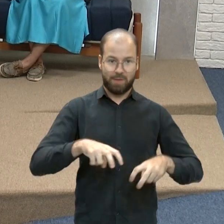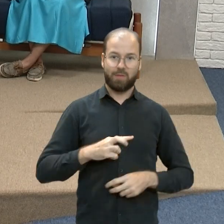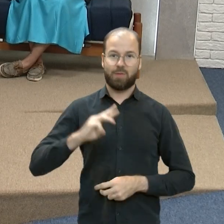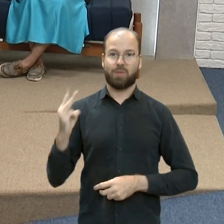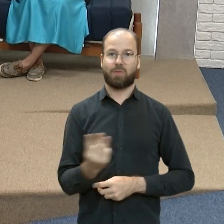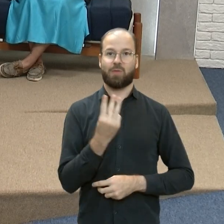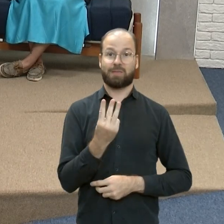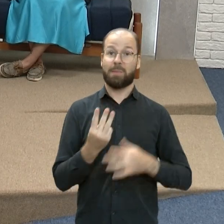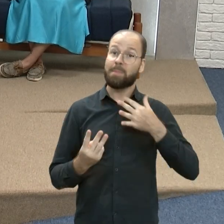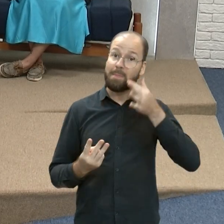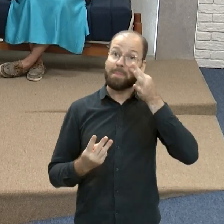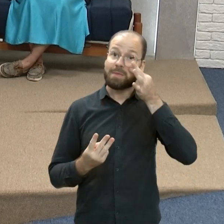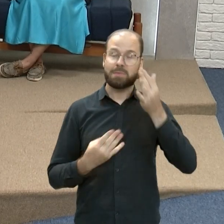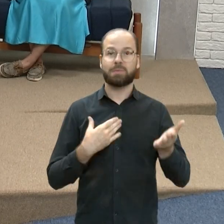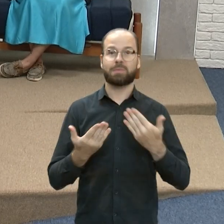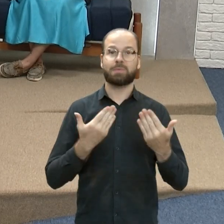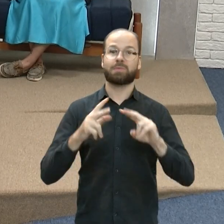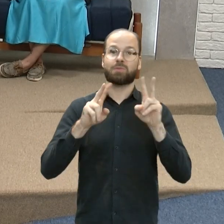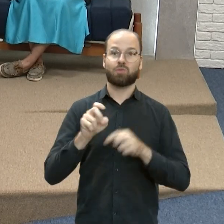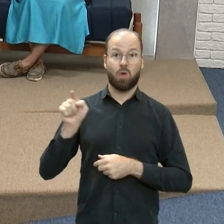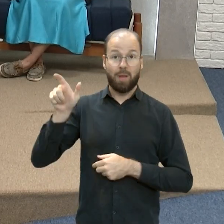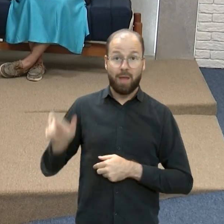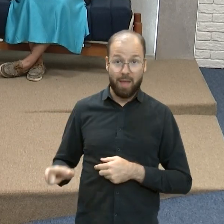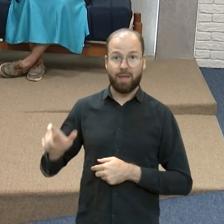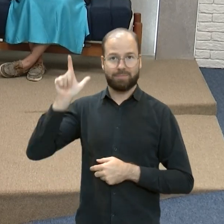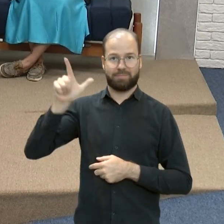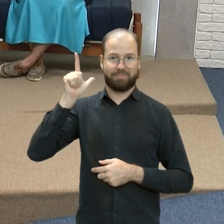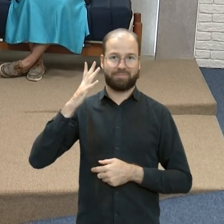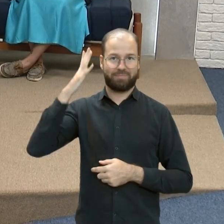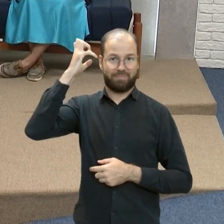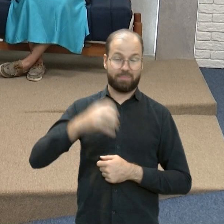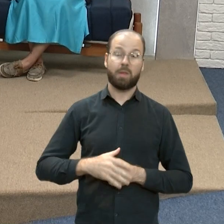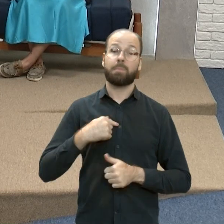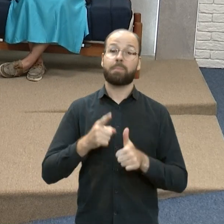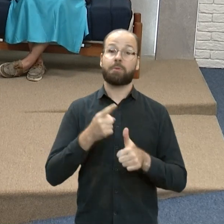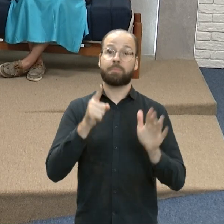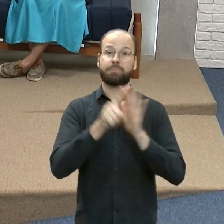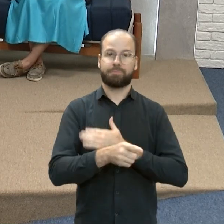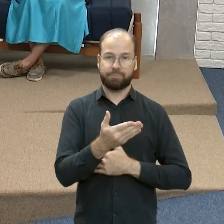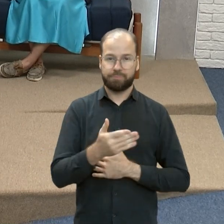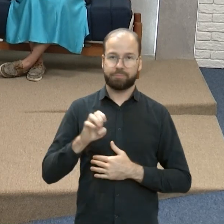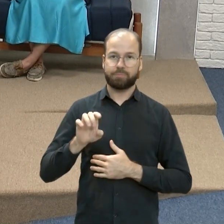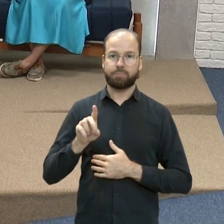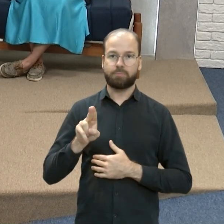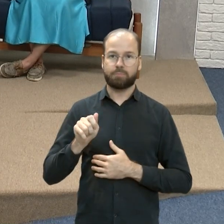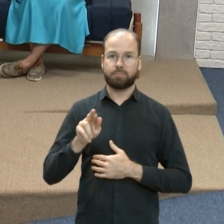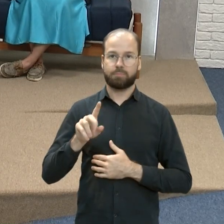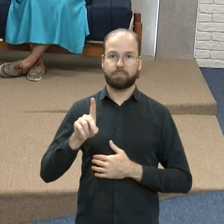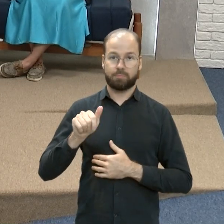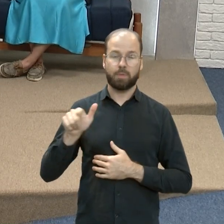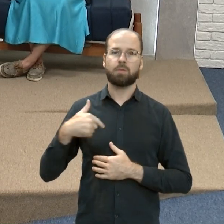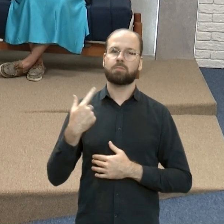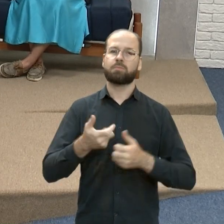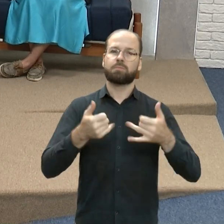conversando sobre essa figura, né, goiana, e queria falar primeiro com a Eduarda. Eduarda, a gente falou pouco da Leodegária